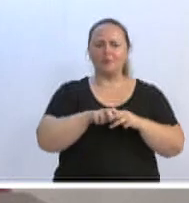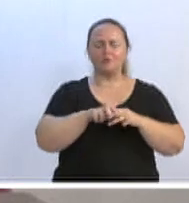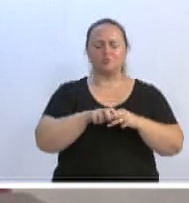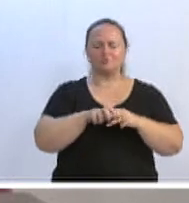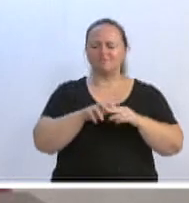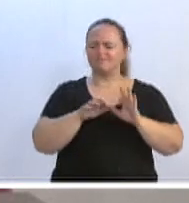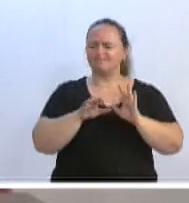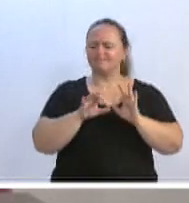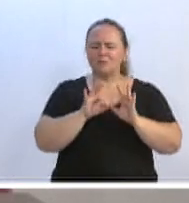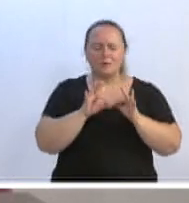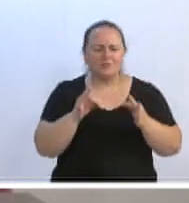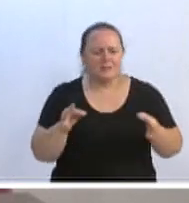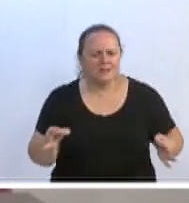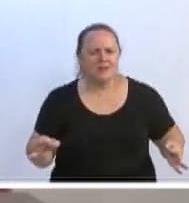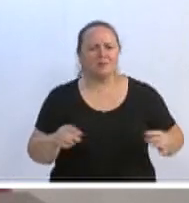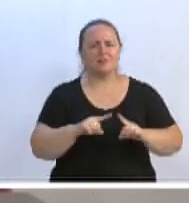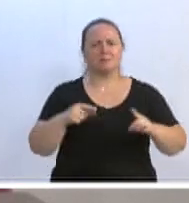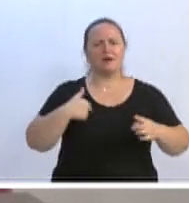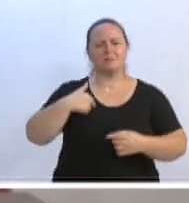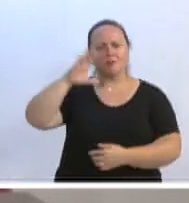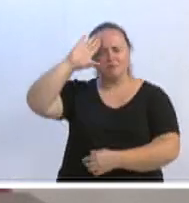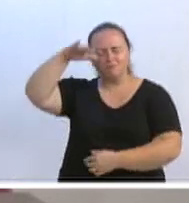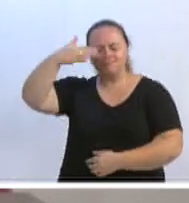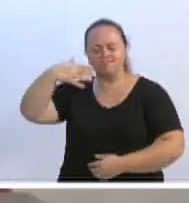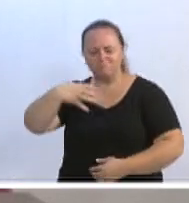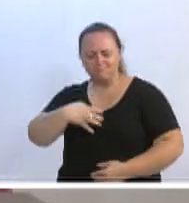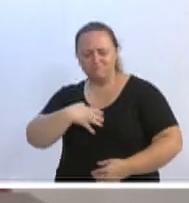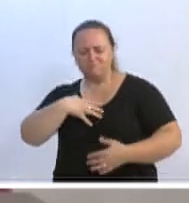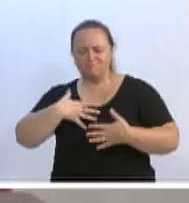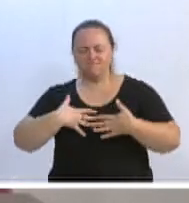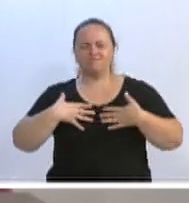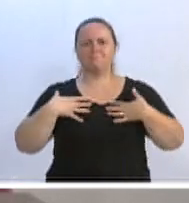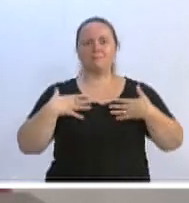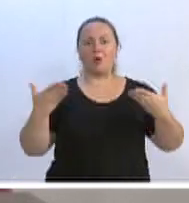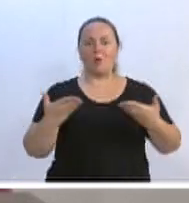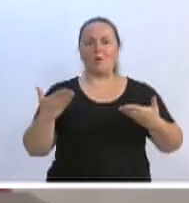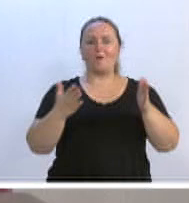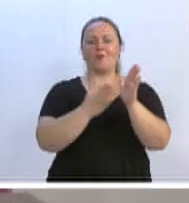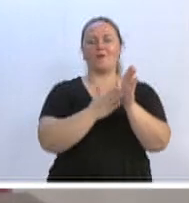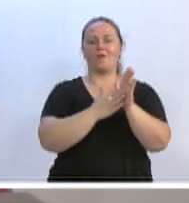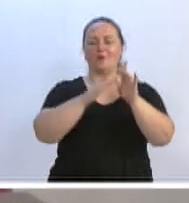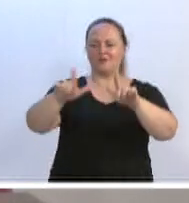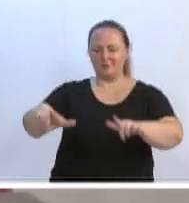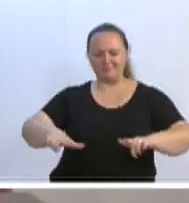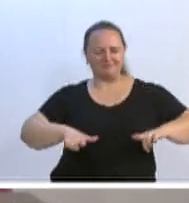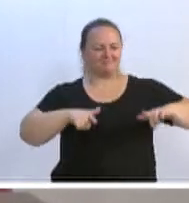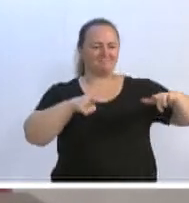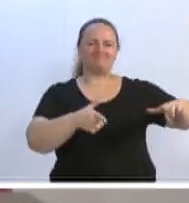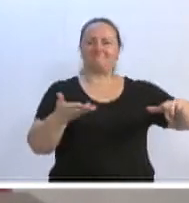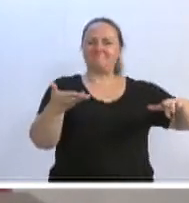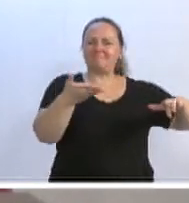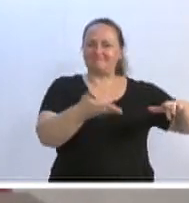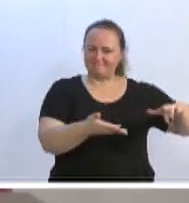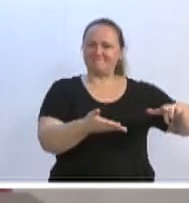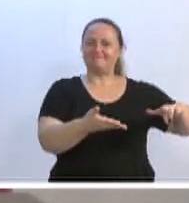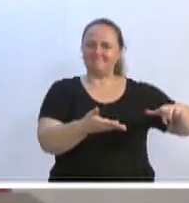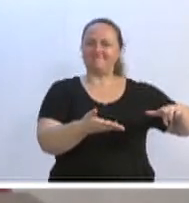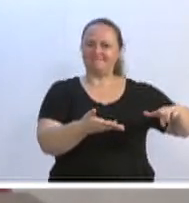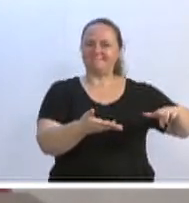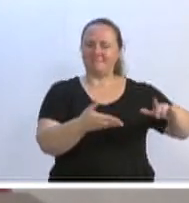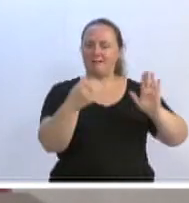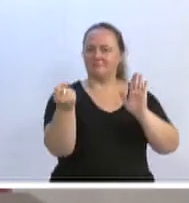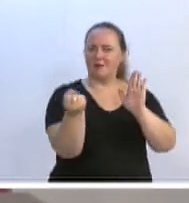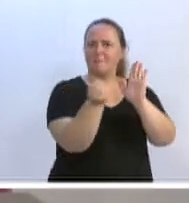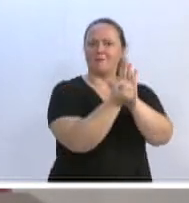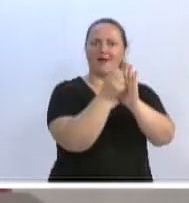também, eu pude, como presidente dessa casa, propor essa solenidade. E vai ficar nos anais da história aqui de Blumenau, que a Igreja